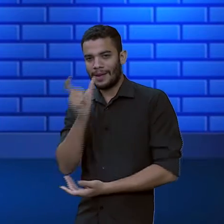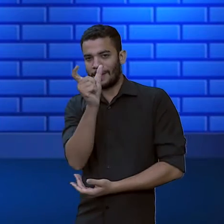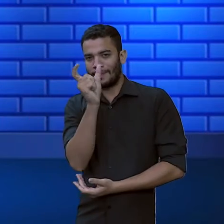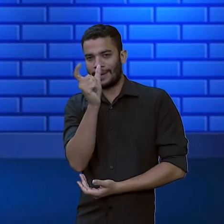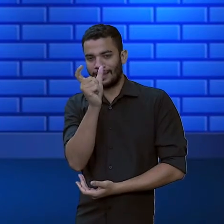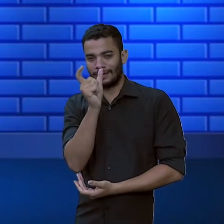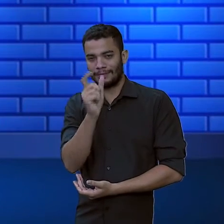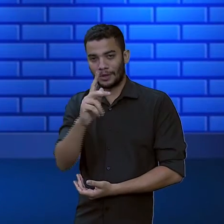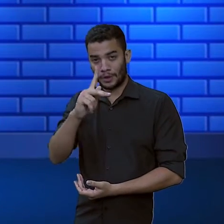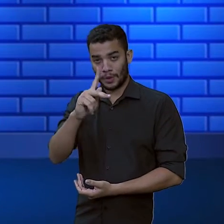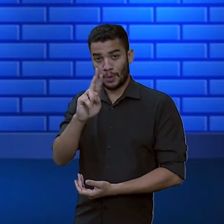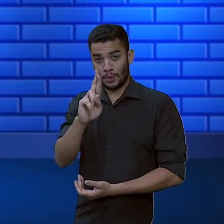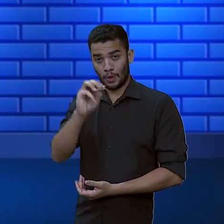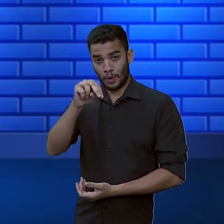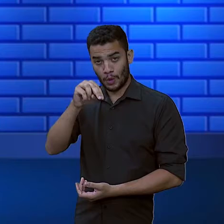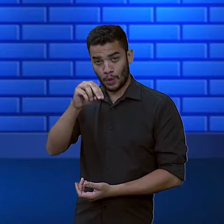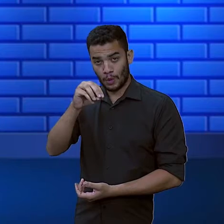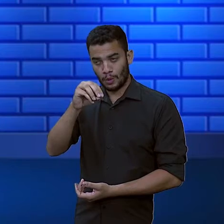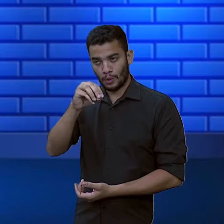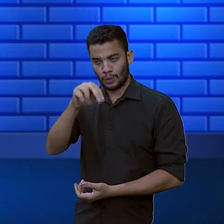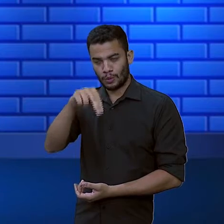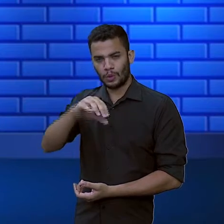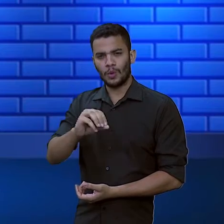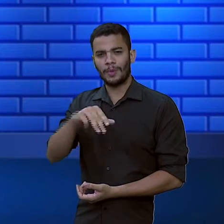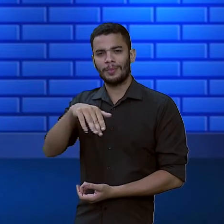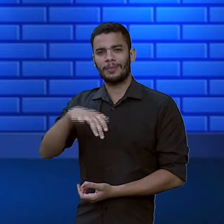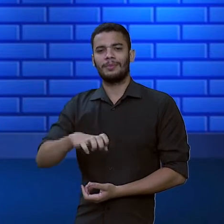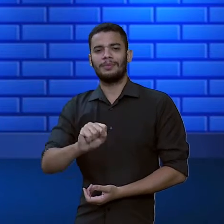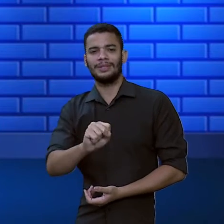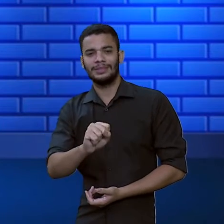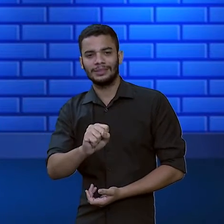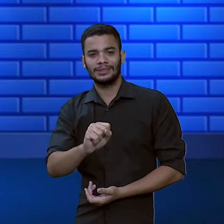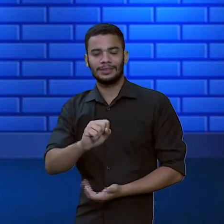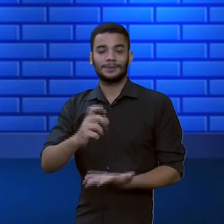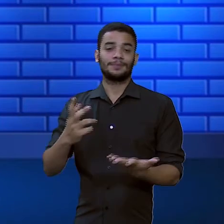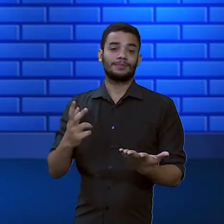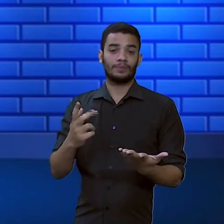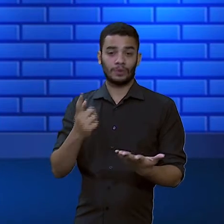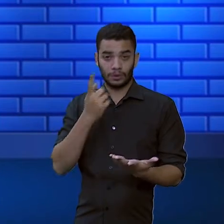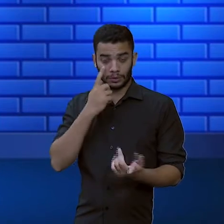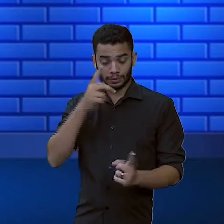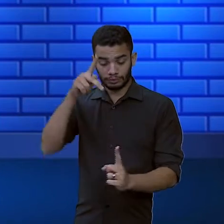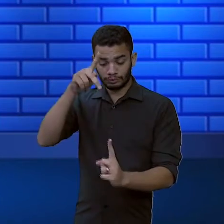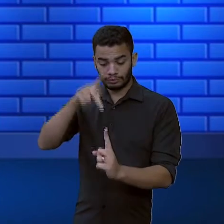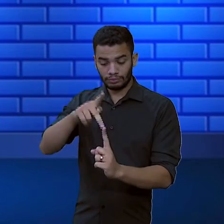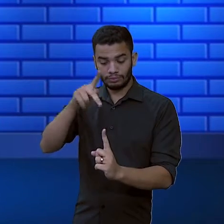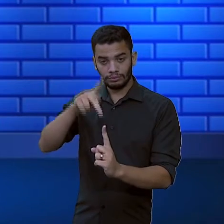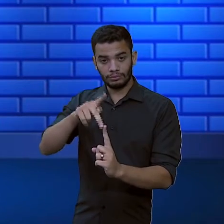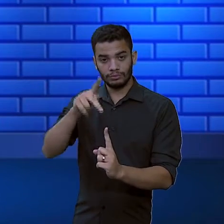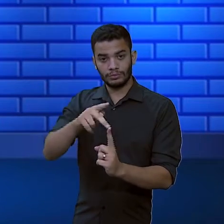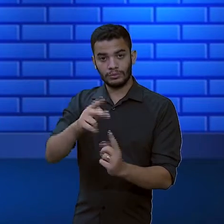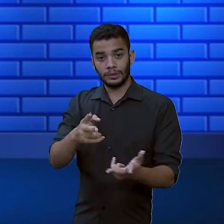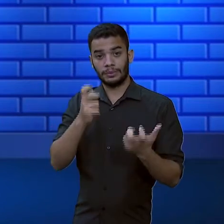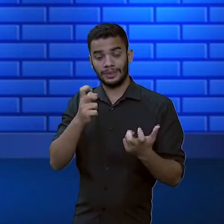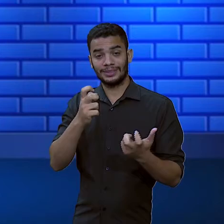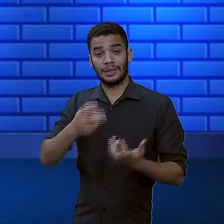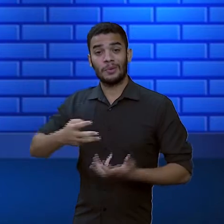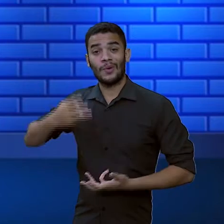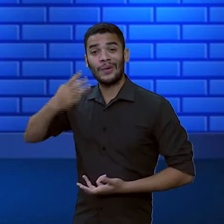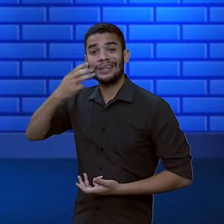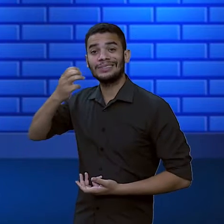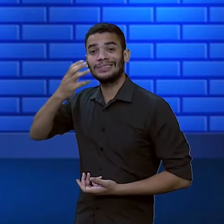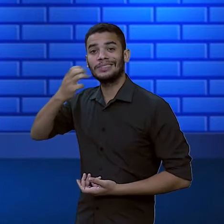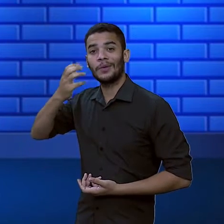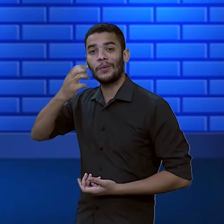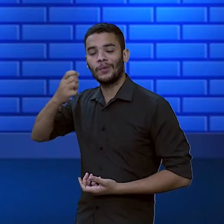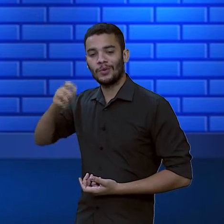que substituem ou acompanham o substantivo. Aqui na tela, na frase, Cascão precisa de tempo para